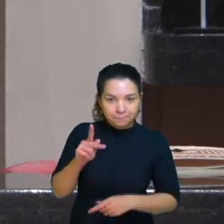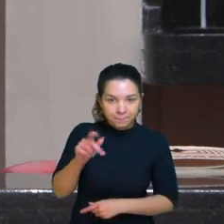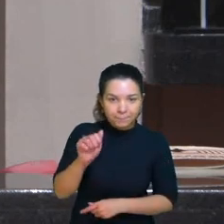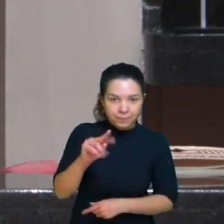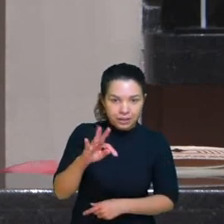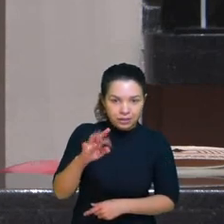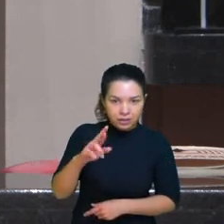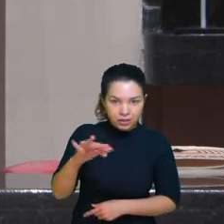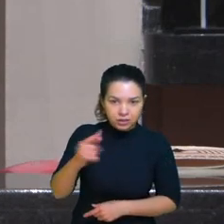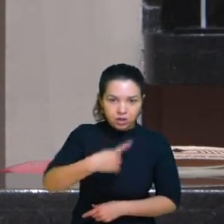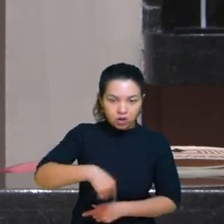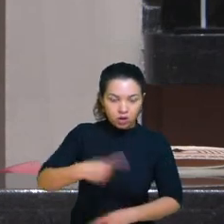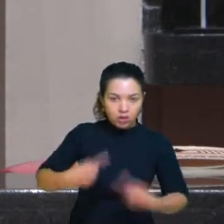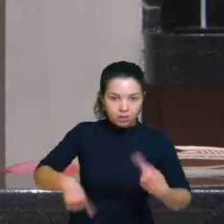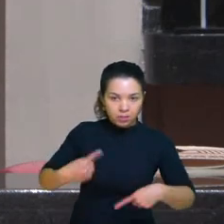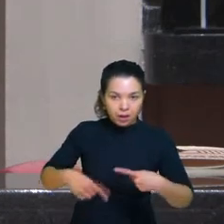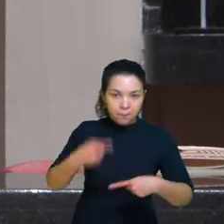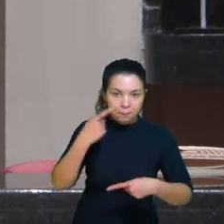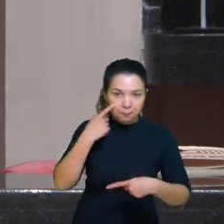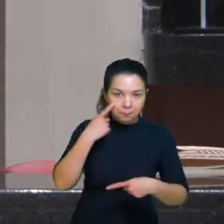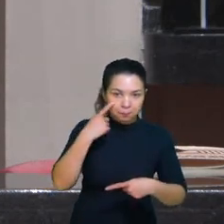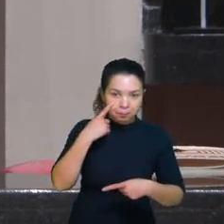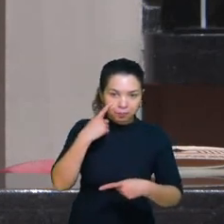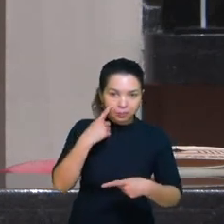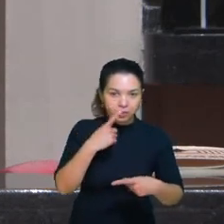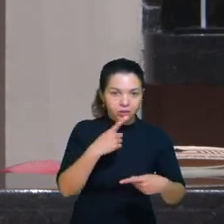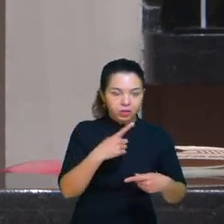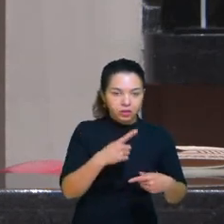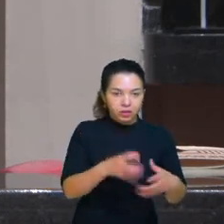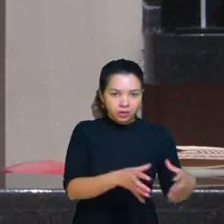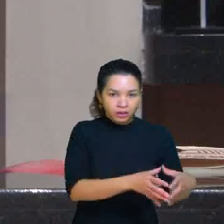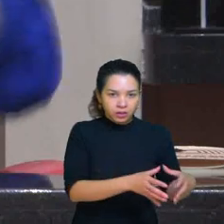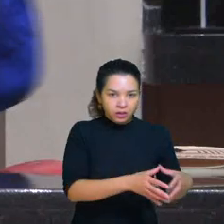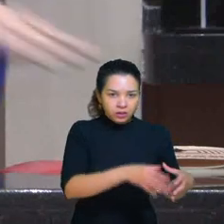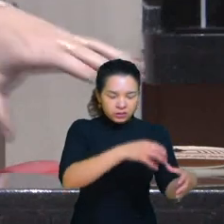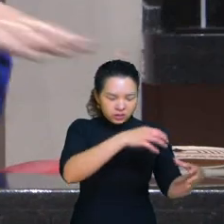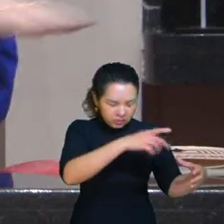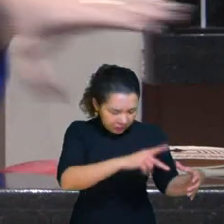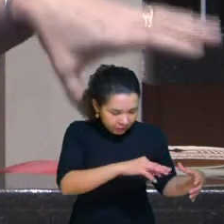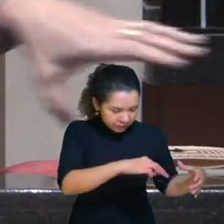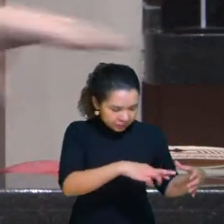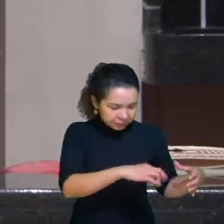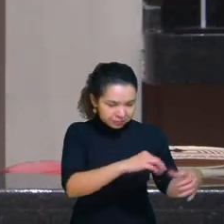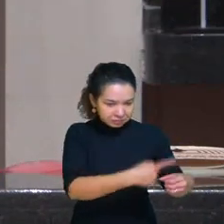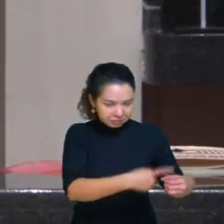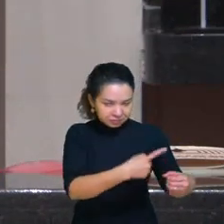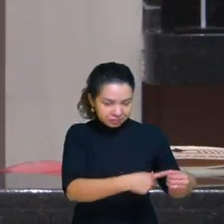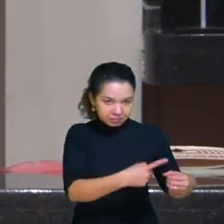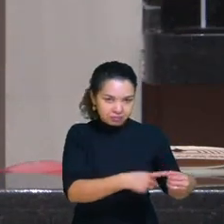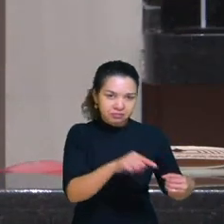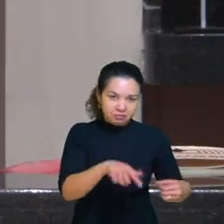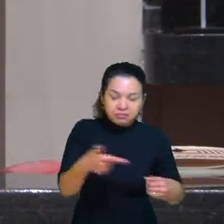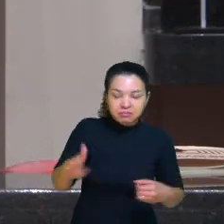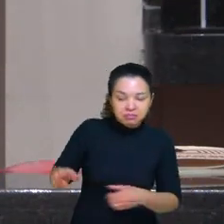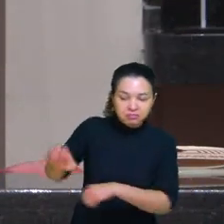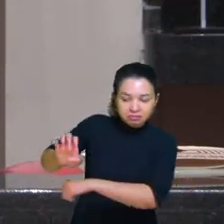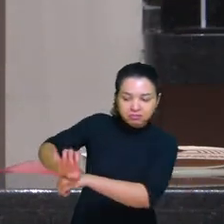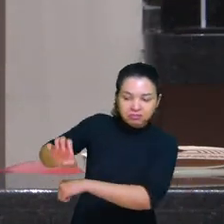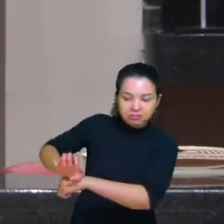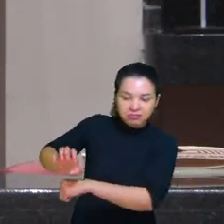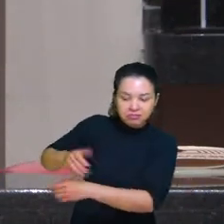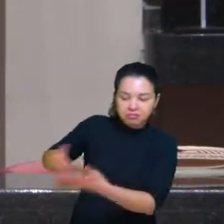olhar mais só enquanto rede Ah é isso é da rede Municipal isso é da rede estadual eu acho que a gente precisa dar esse